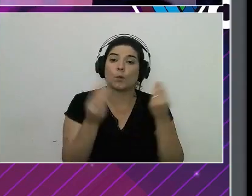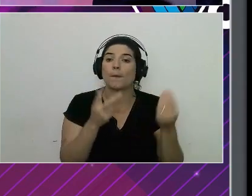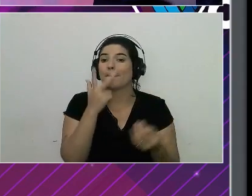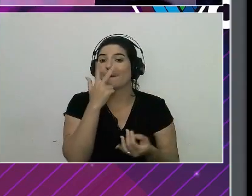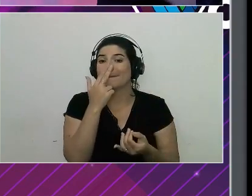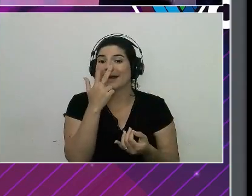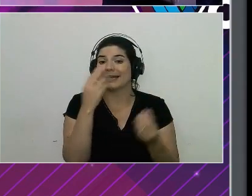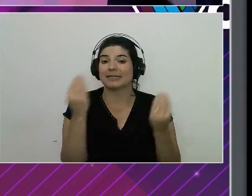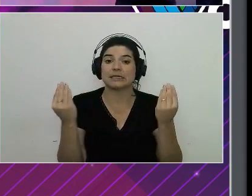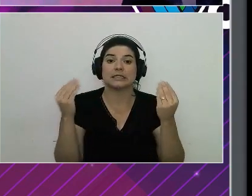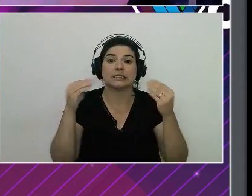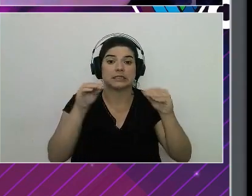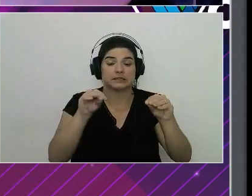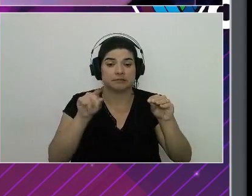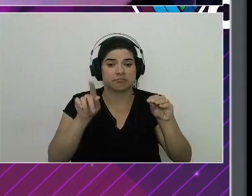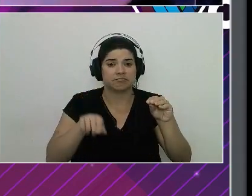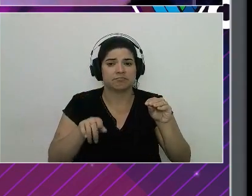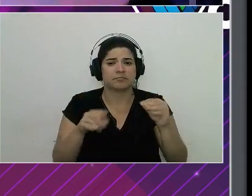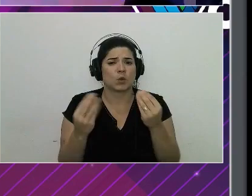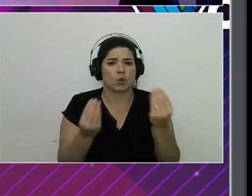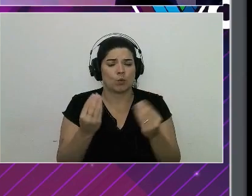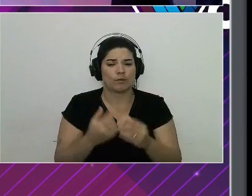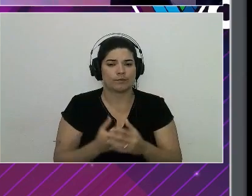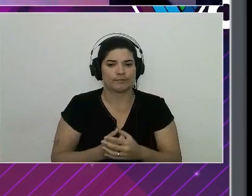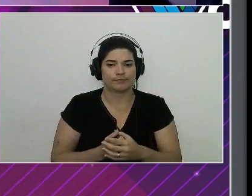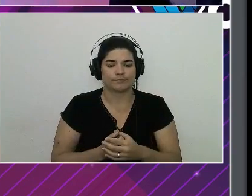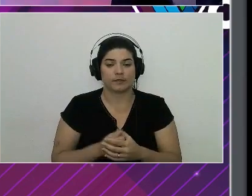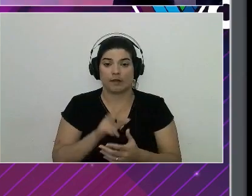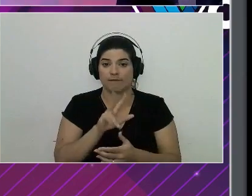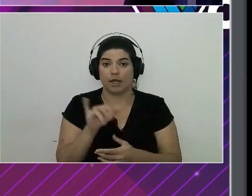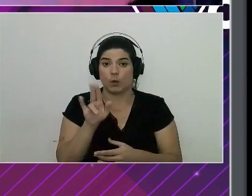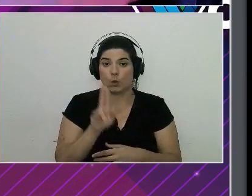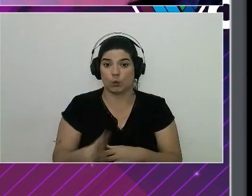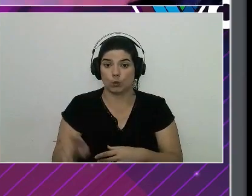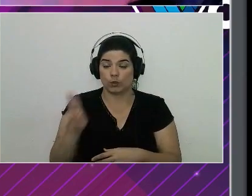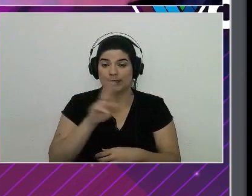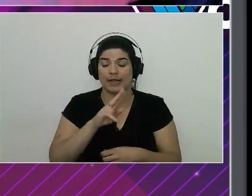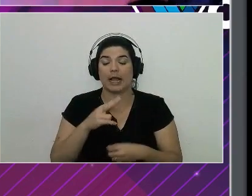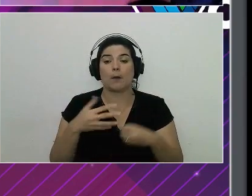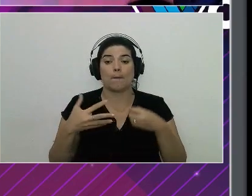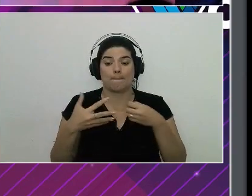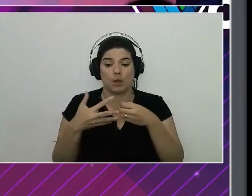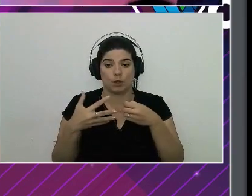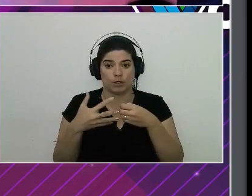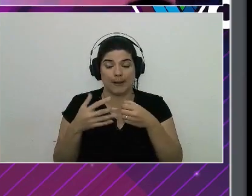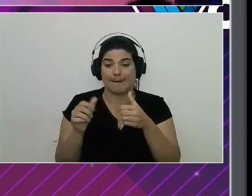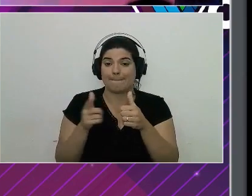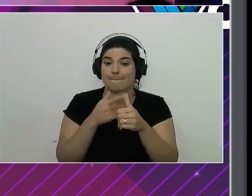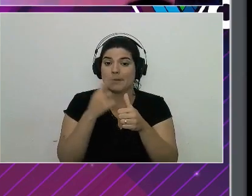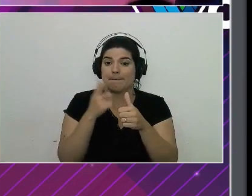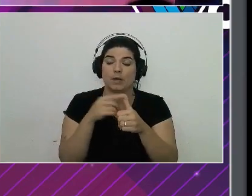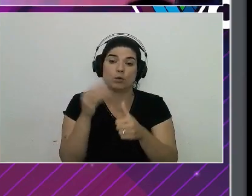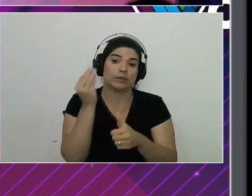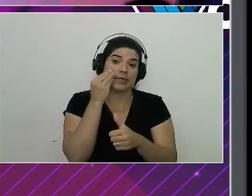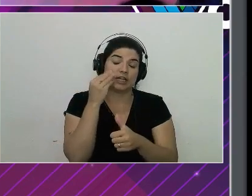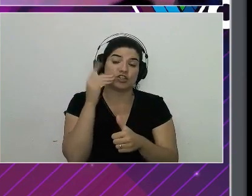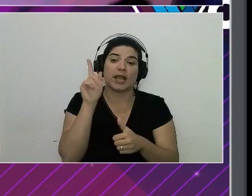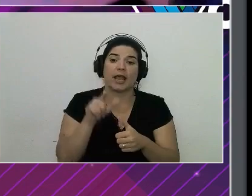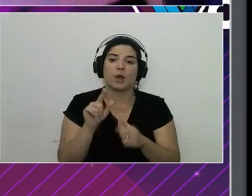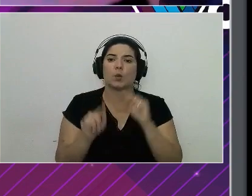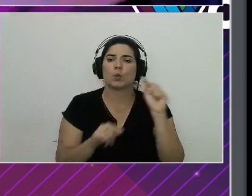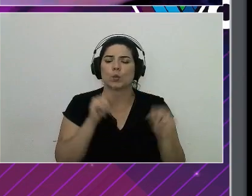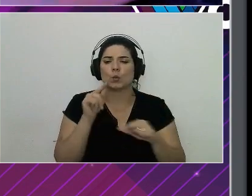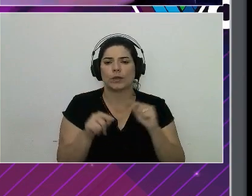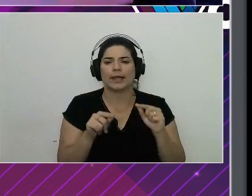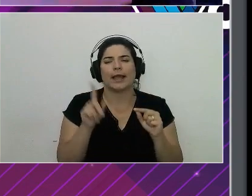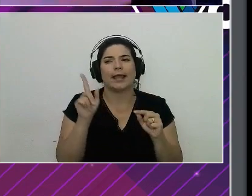caso? Então, nesse caso aqui, eu vou usar o de banco de dados. E o primeiro teste, uma asserção, é nada mais que uma coisa que